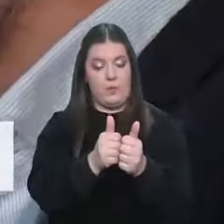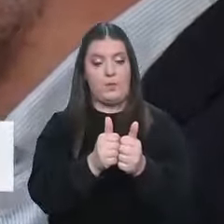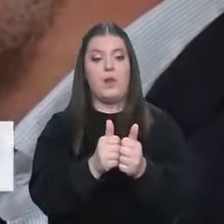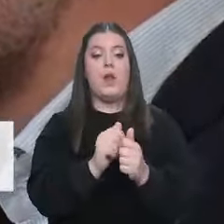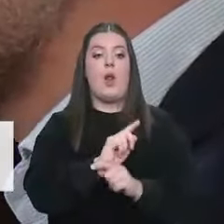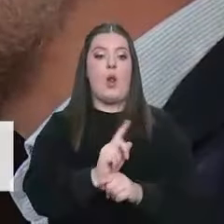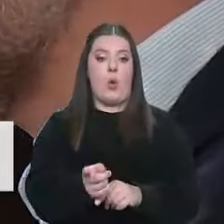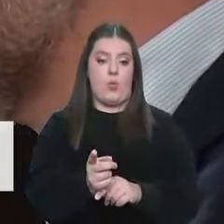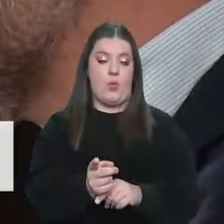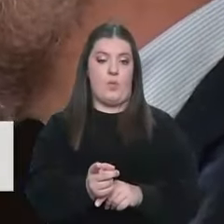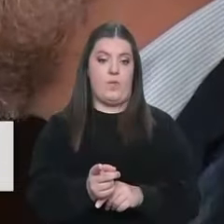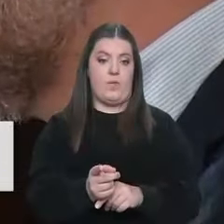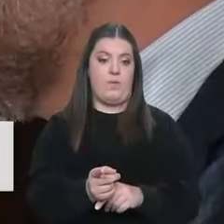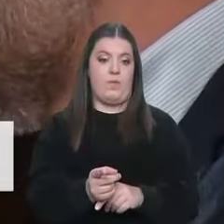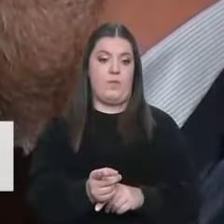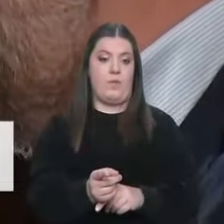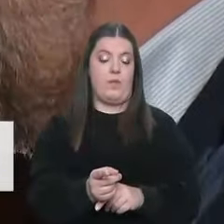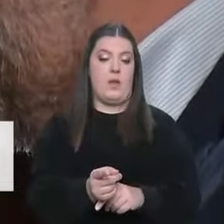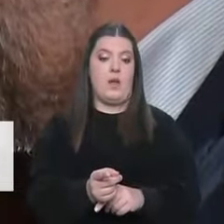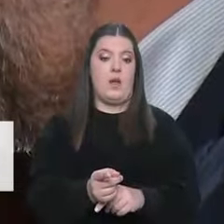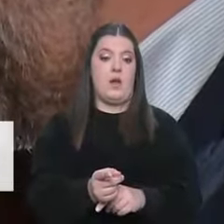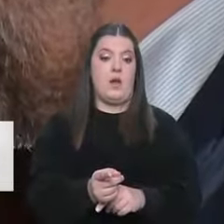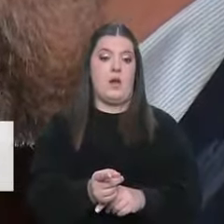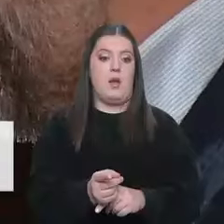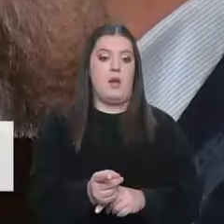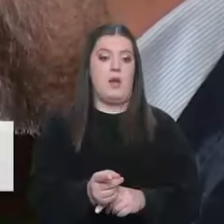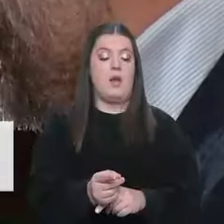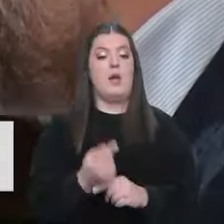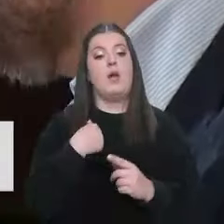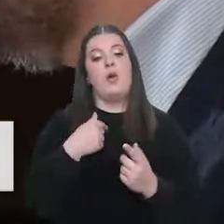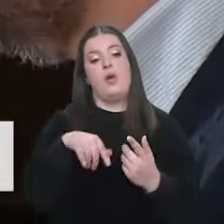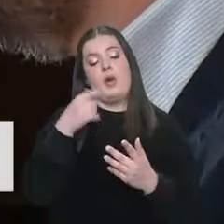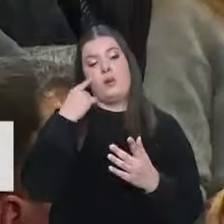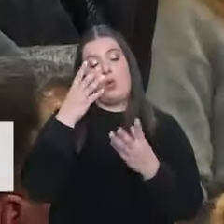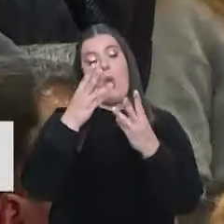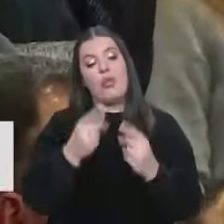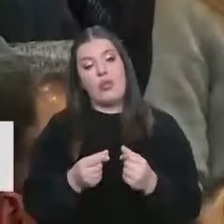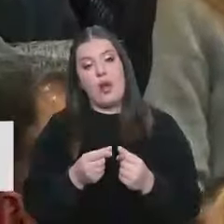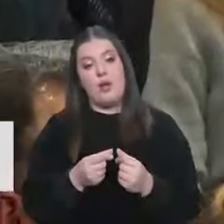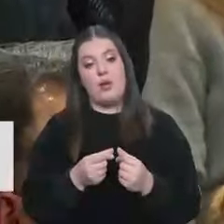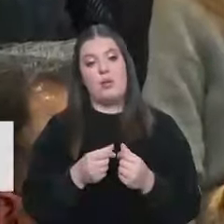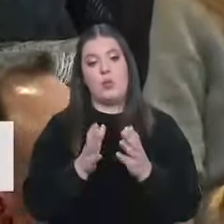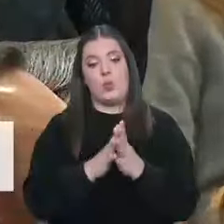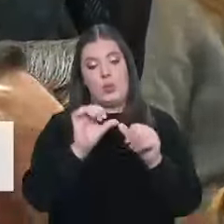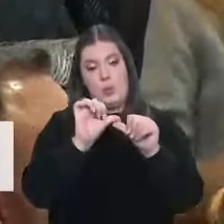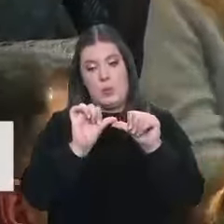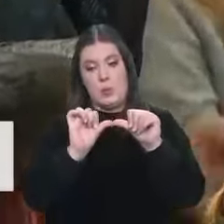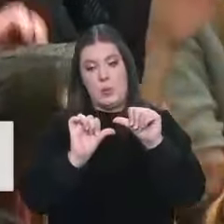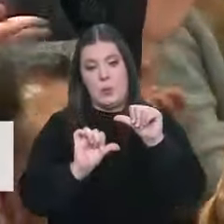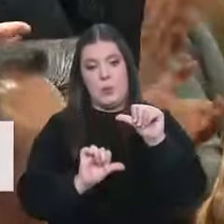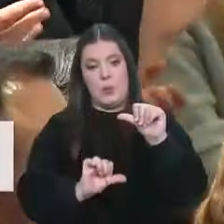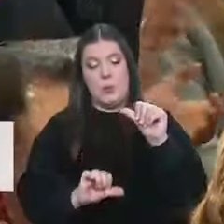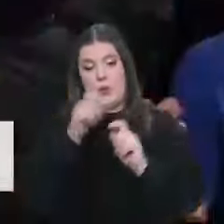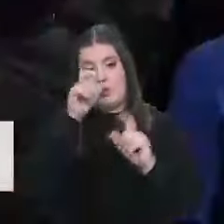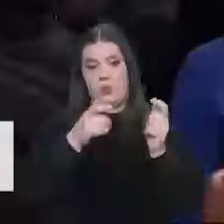logo e digamos a a o caráter sacro a Santo de contar os votos contar os votos todos considerar os votos dos cidadãos